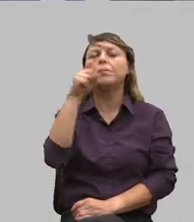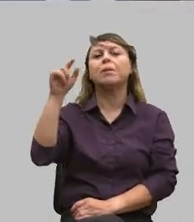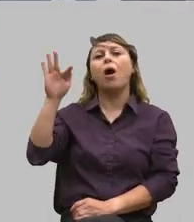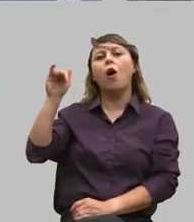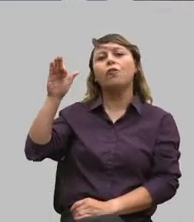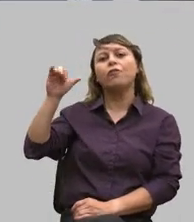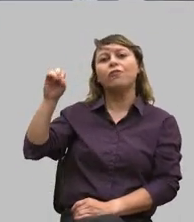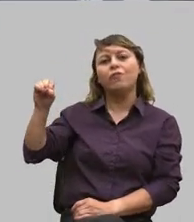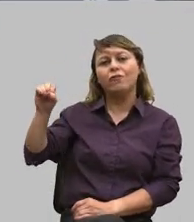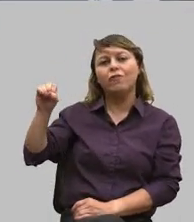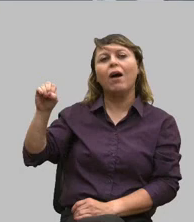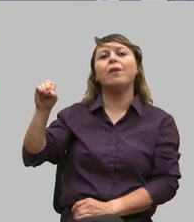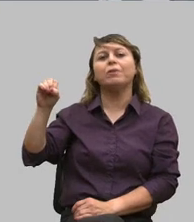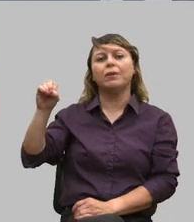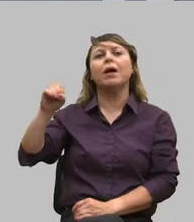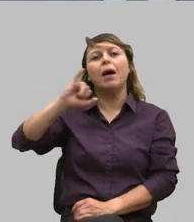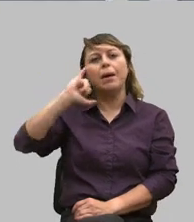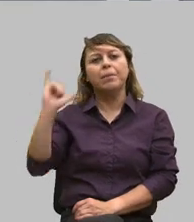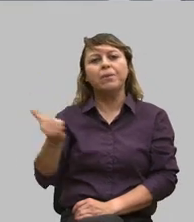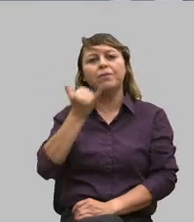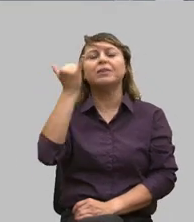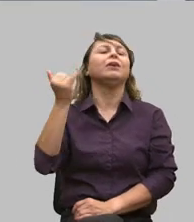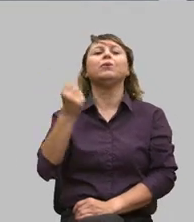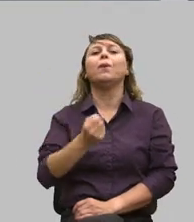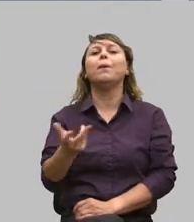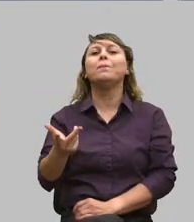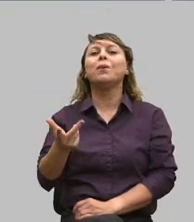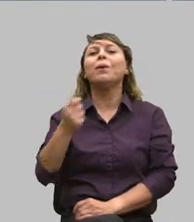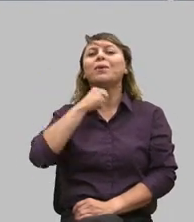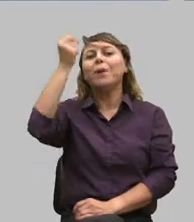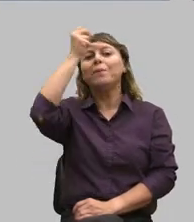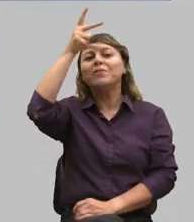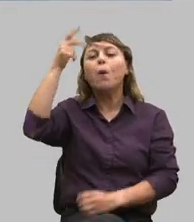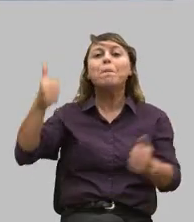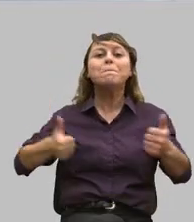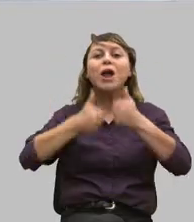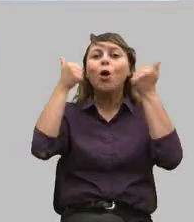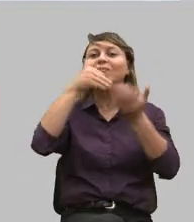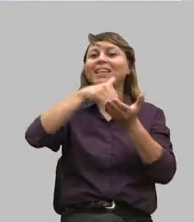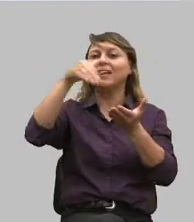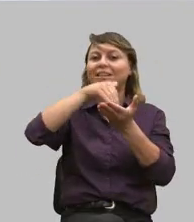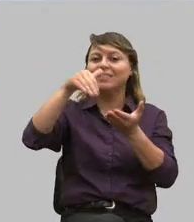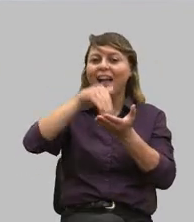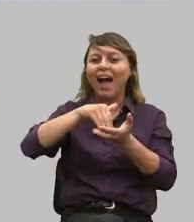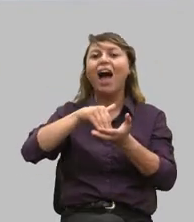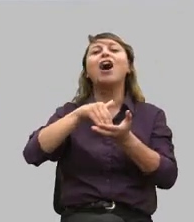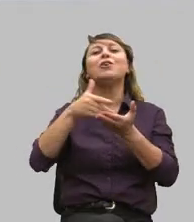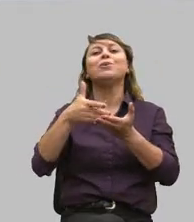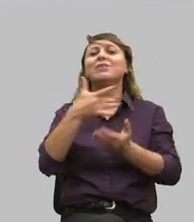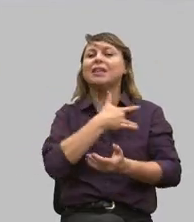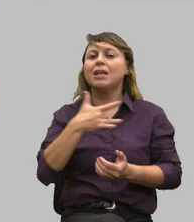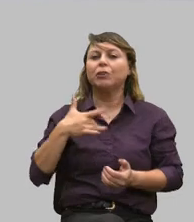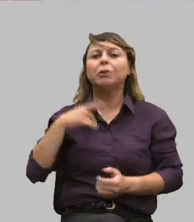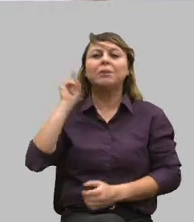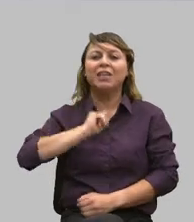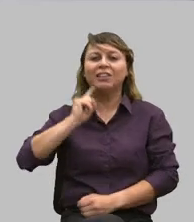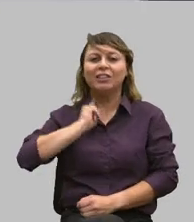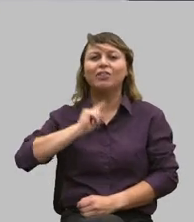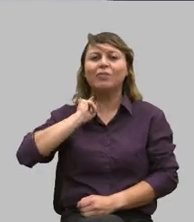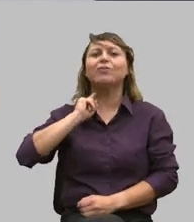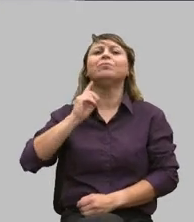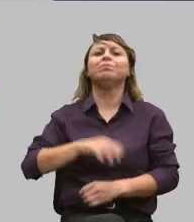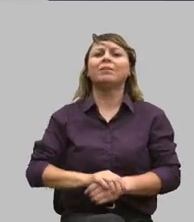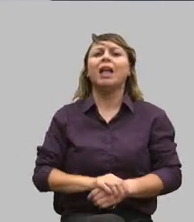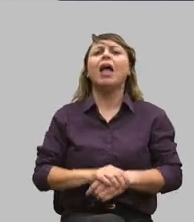o deputado Arlen aproveitando o gancho do prefeito que falou que ele é o melhor secretário de saúde que Minas Gerais já teve mas eu vou além